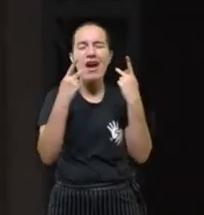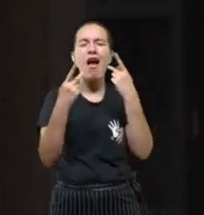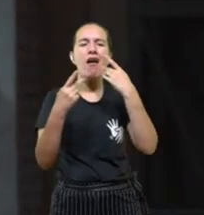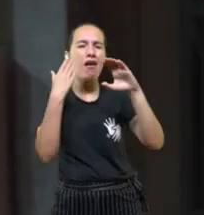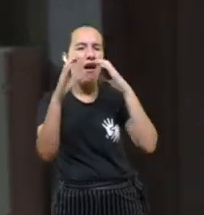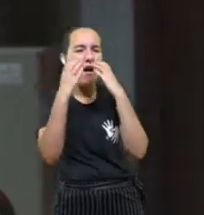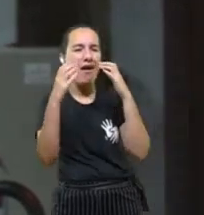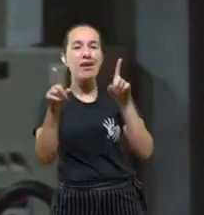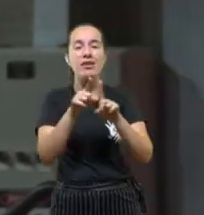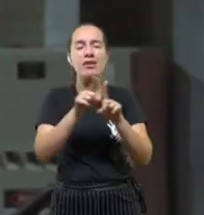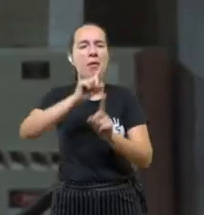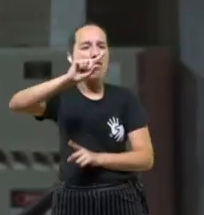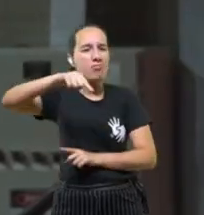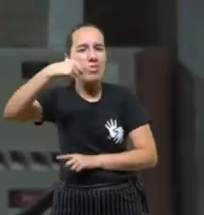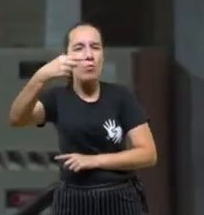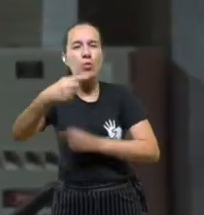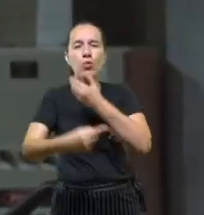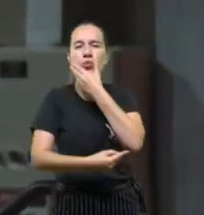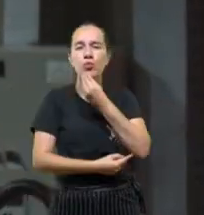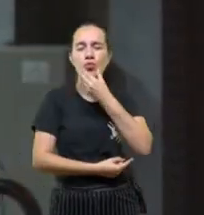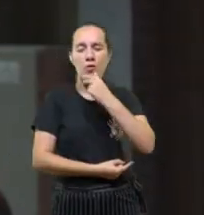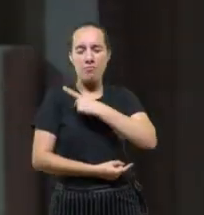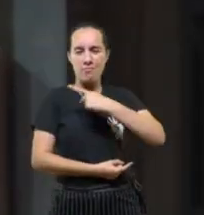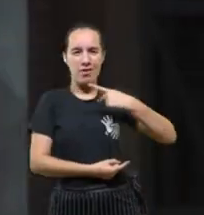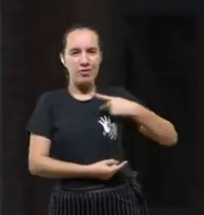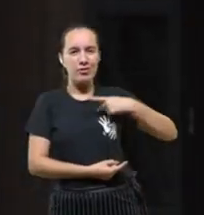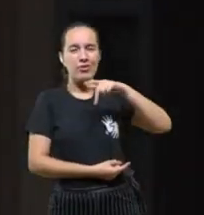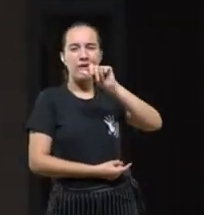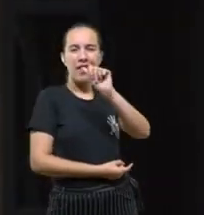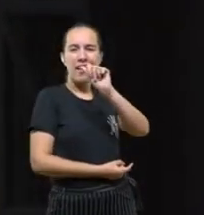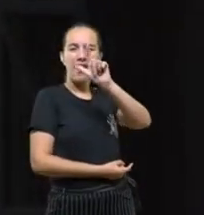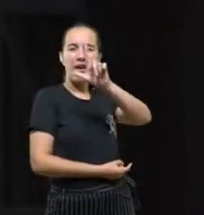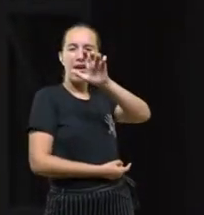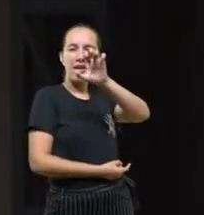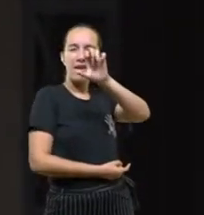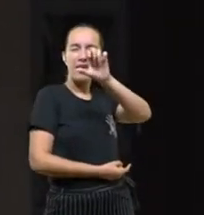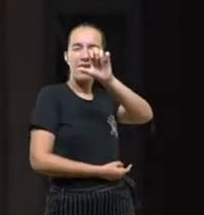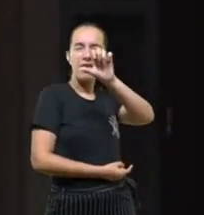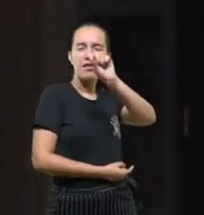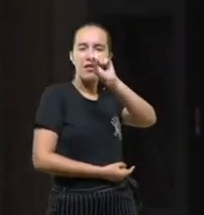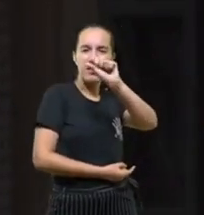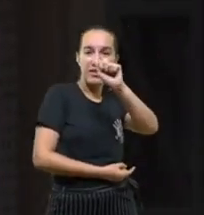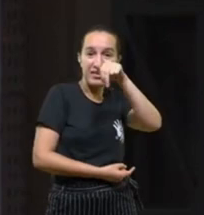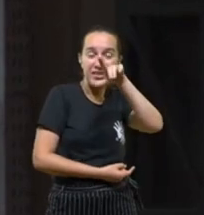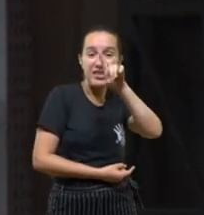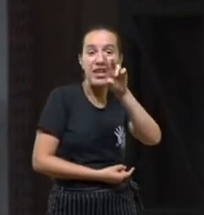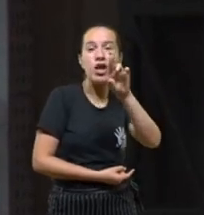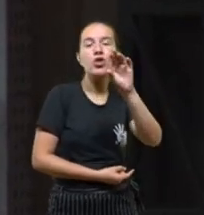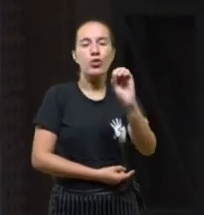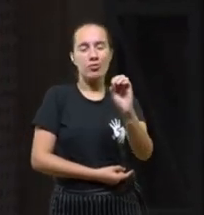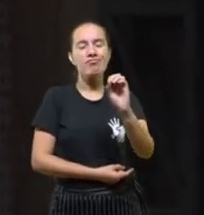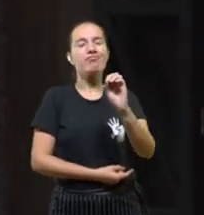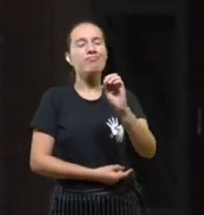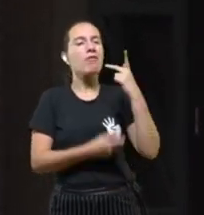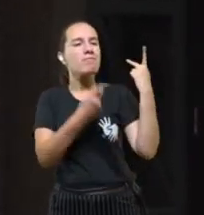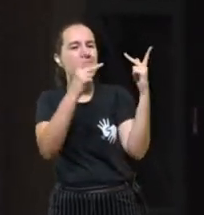disso, Alessandro Vilas Boas vai vir. Nós vamos fazer mais um fim de semana, sábado e